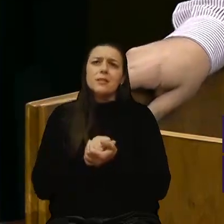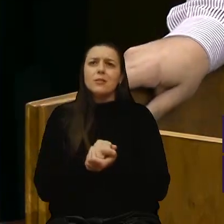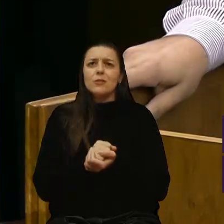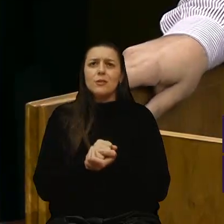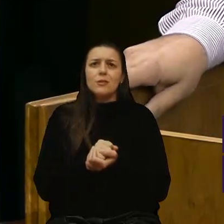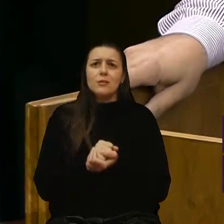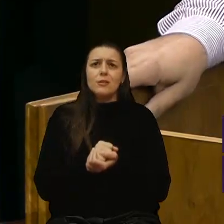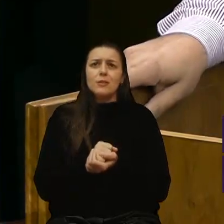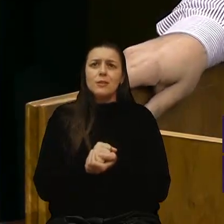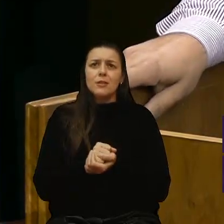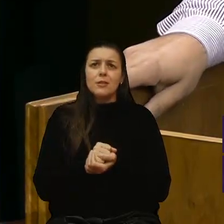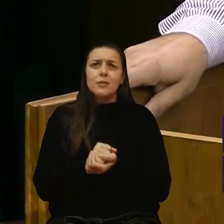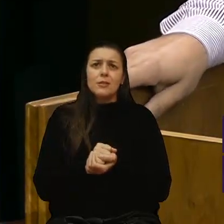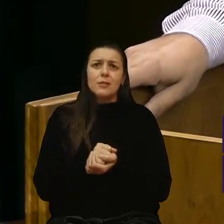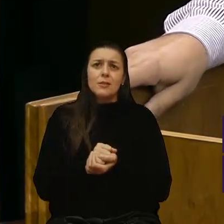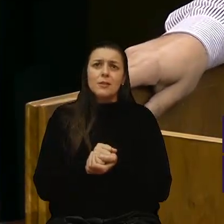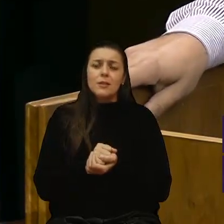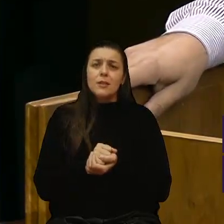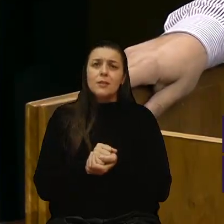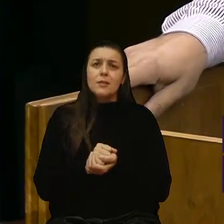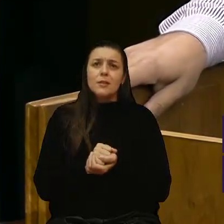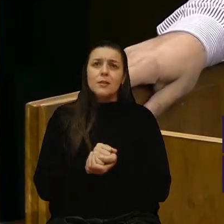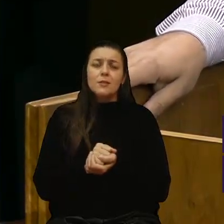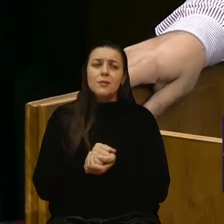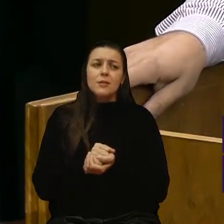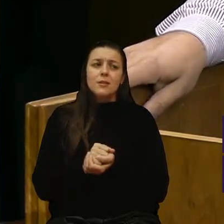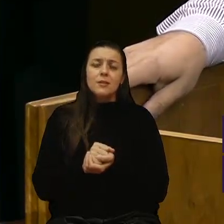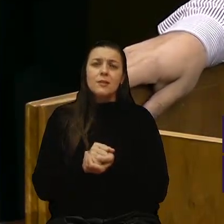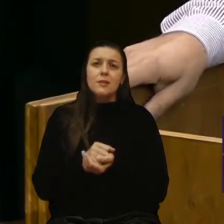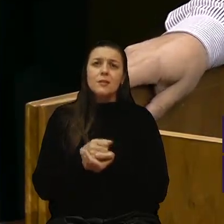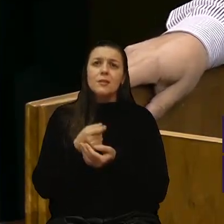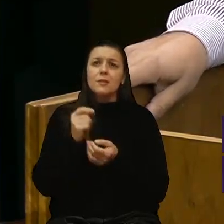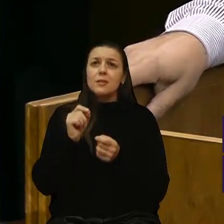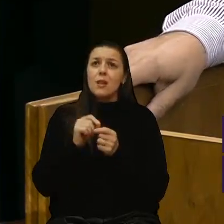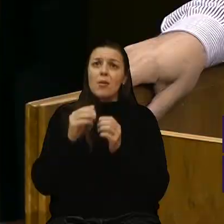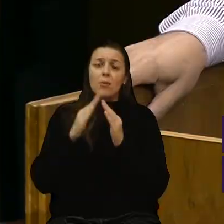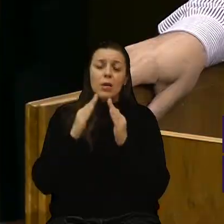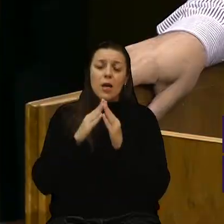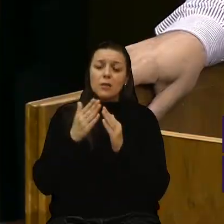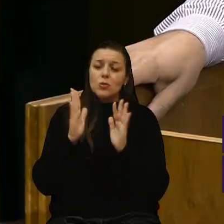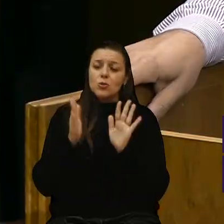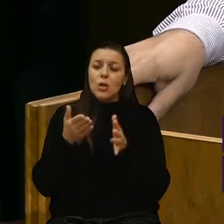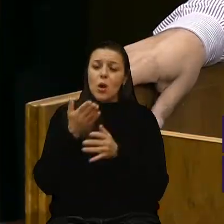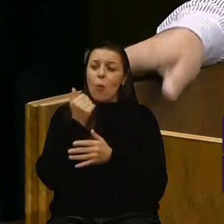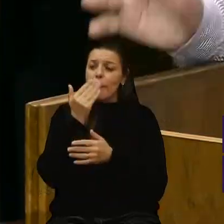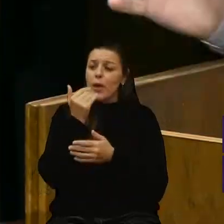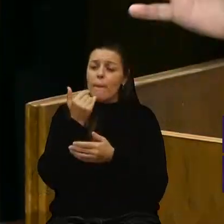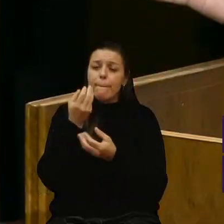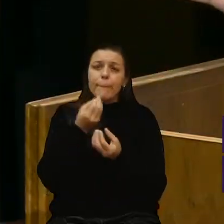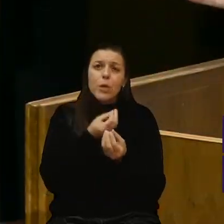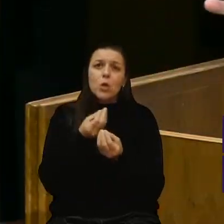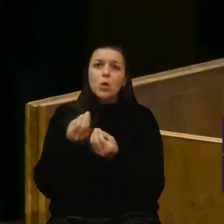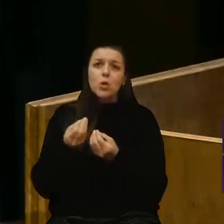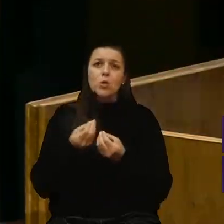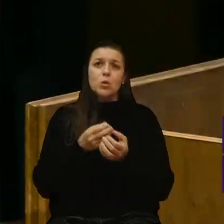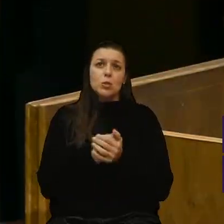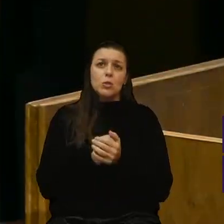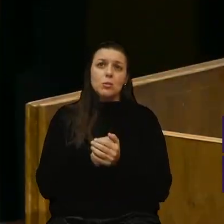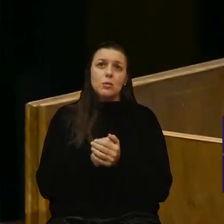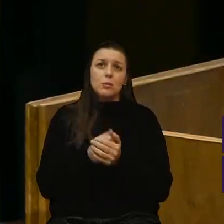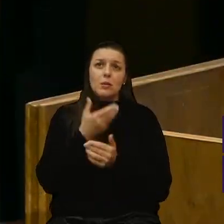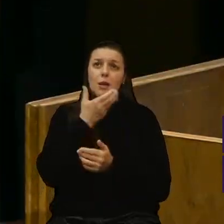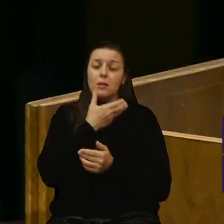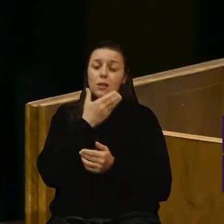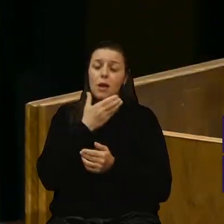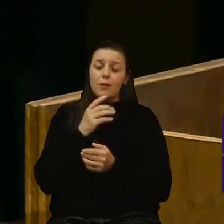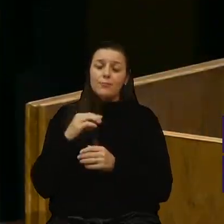E isso é algo que bate muito profundamente. Eu venho de uma casa que a gente sempre comeu com abundância. E o Natal é um momento que todos nós